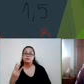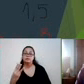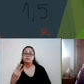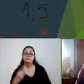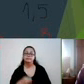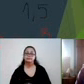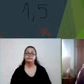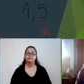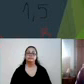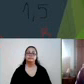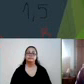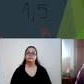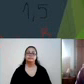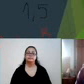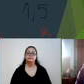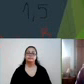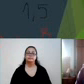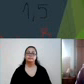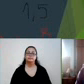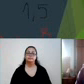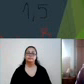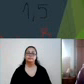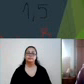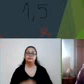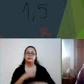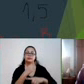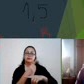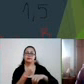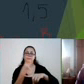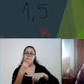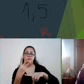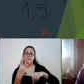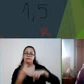1,3. Então a gente pode colocar como 13